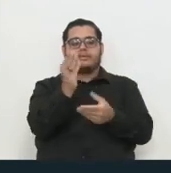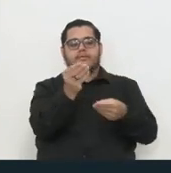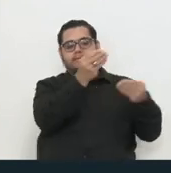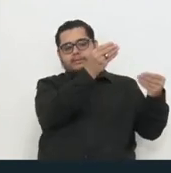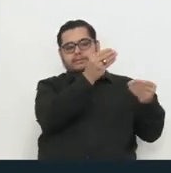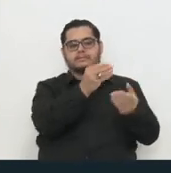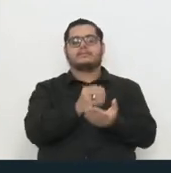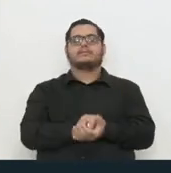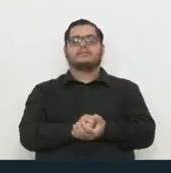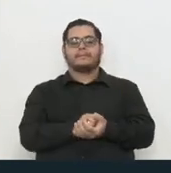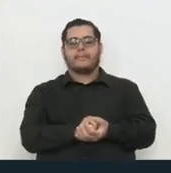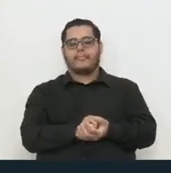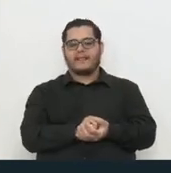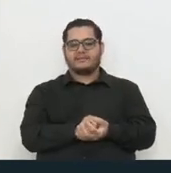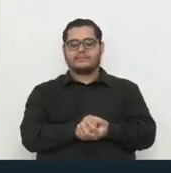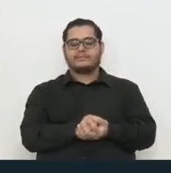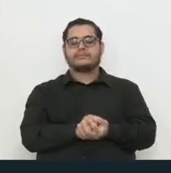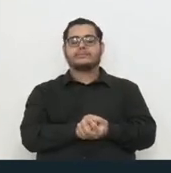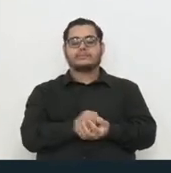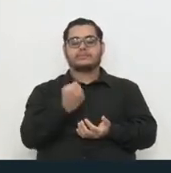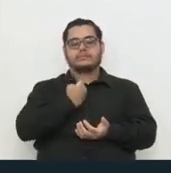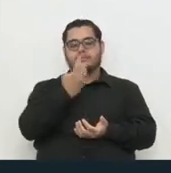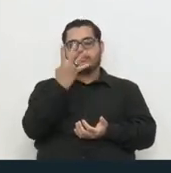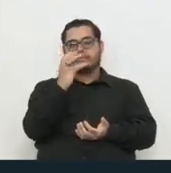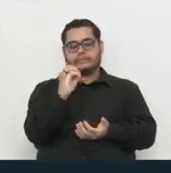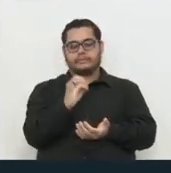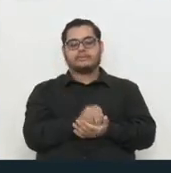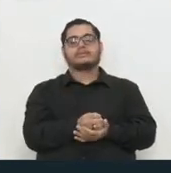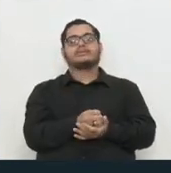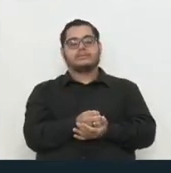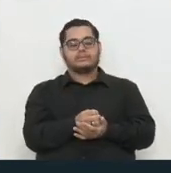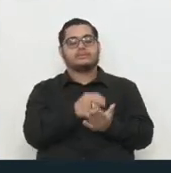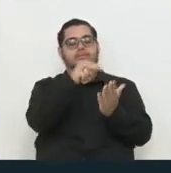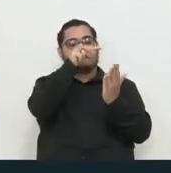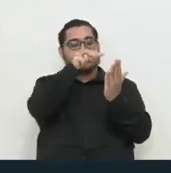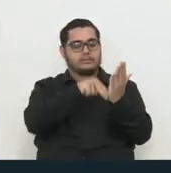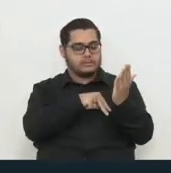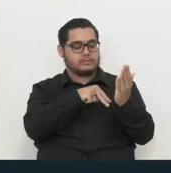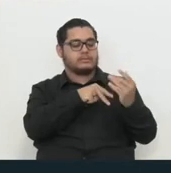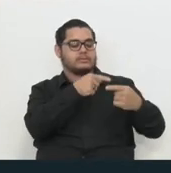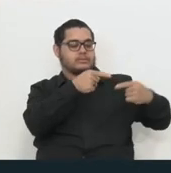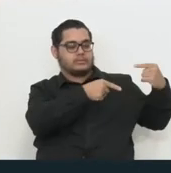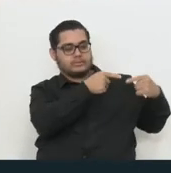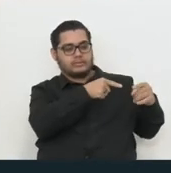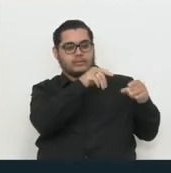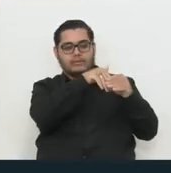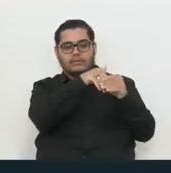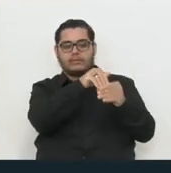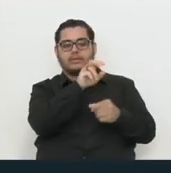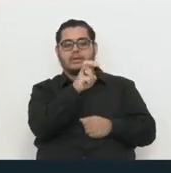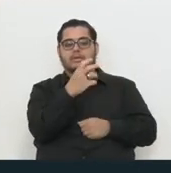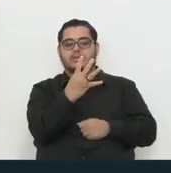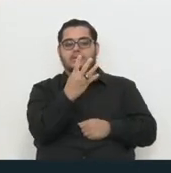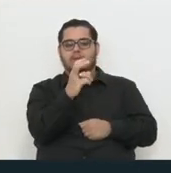aprovado em carmice 40 leituras 555 2023 informações sobre as obras e restauro e